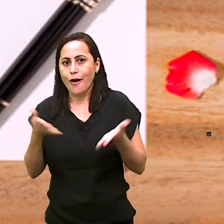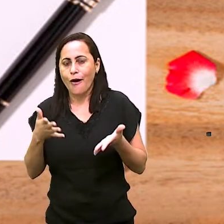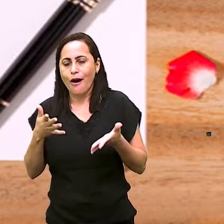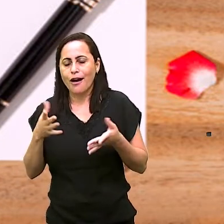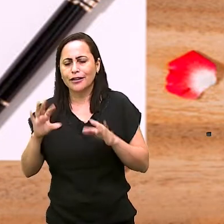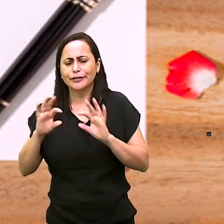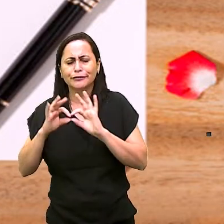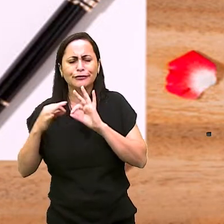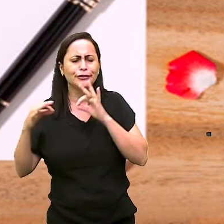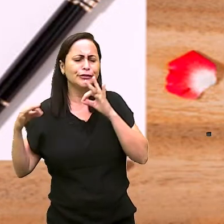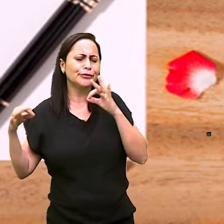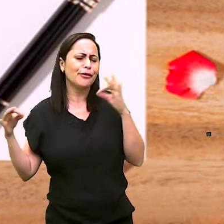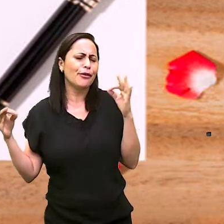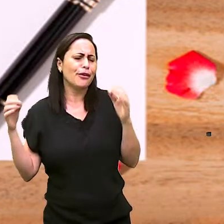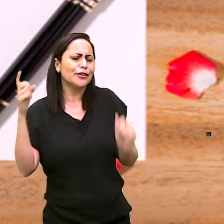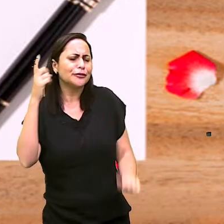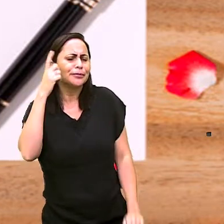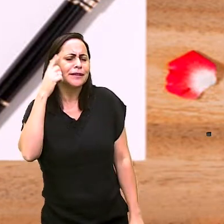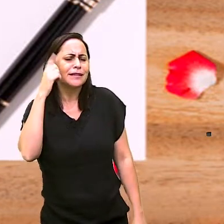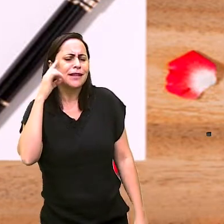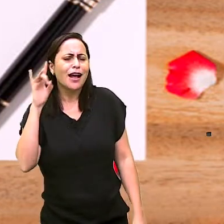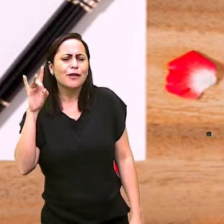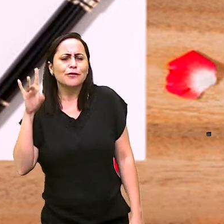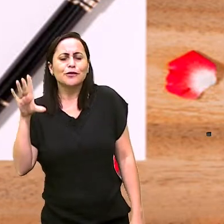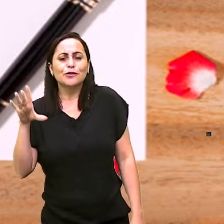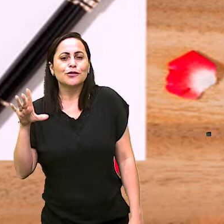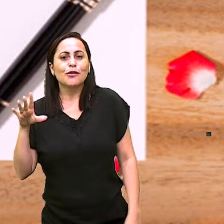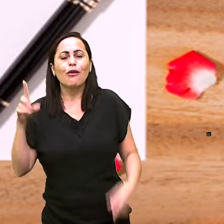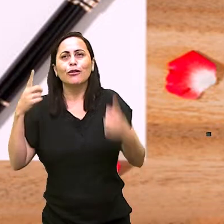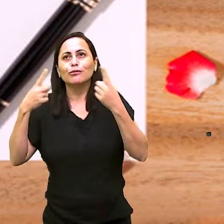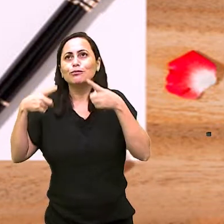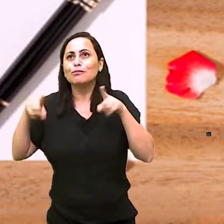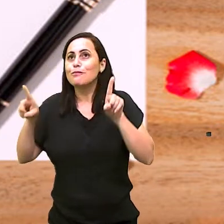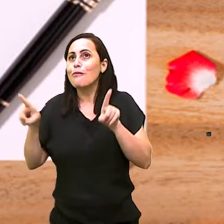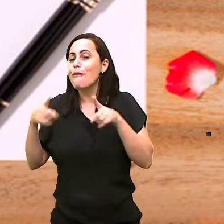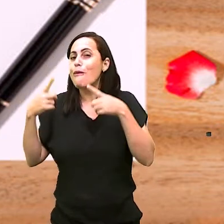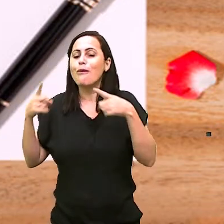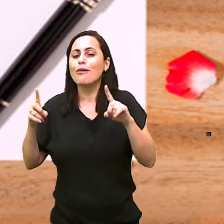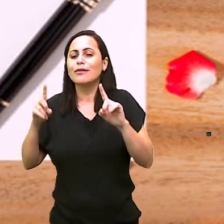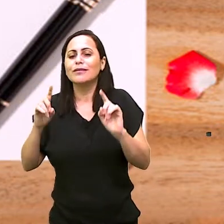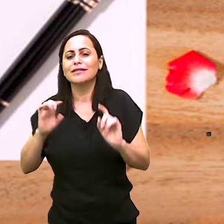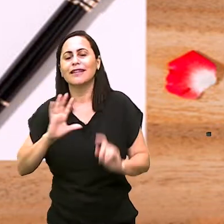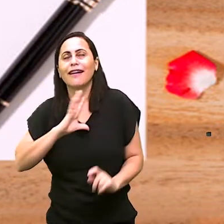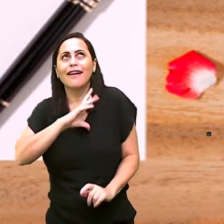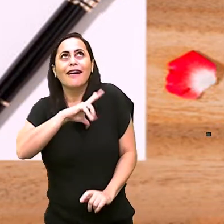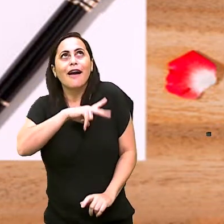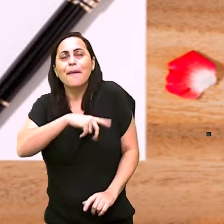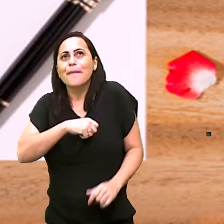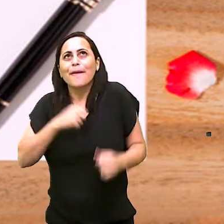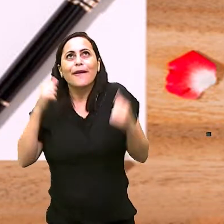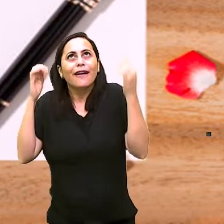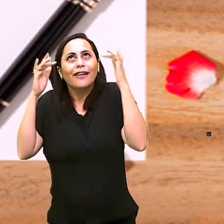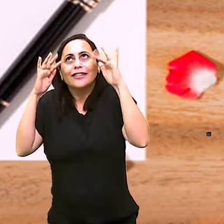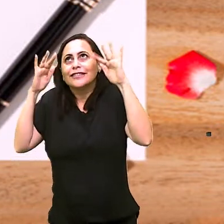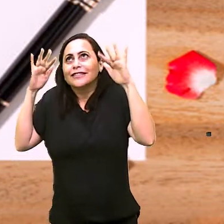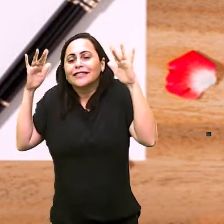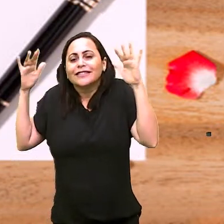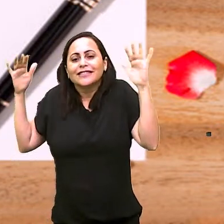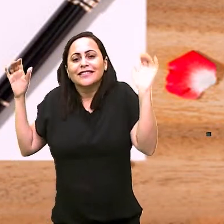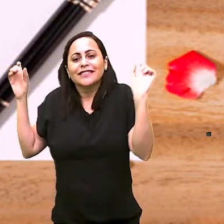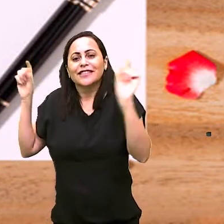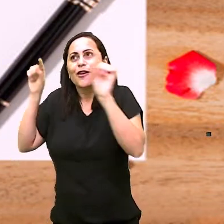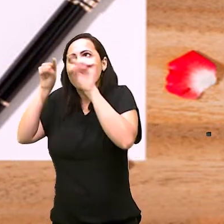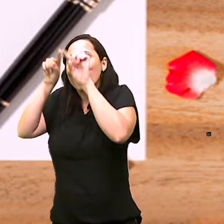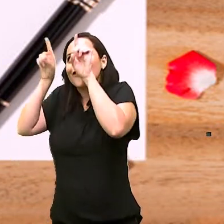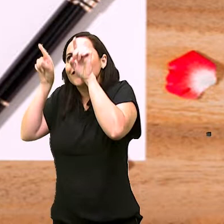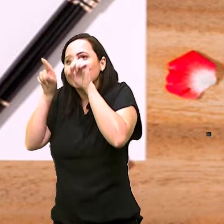música sentimental, estava meio perdido nos pensamentos confusos. O bilhete queimando no bolso,